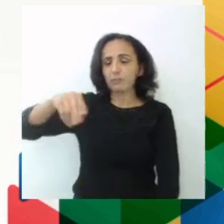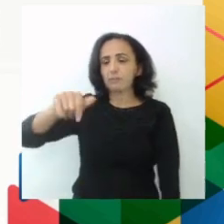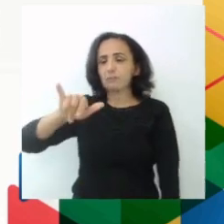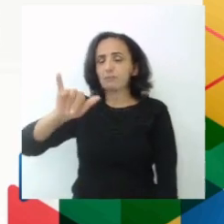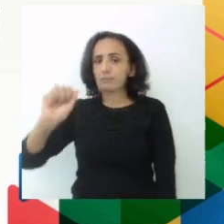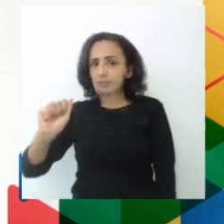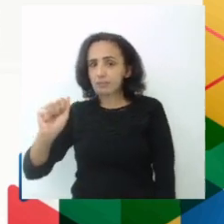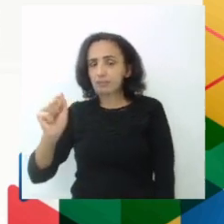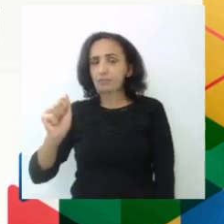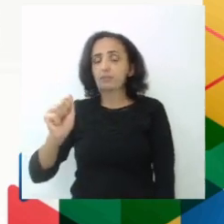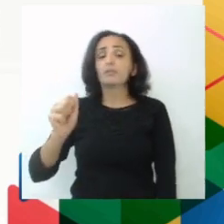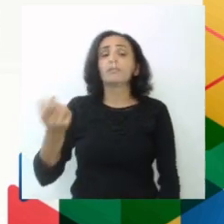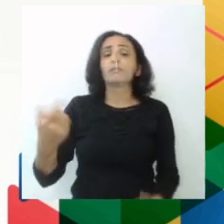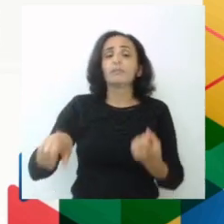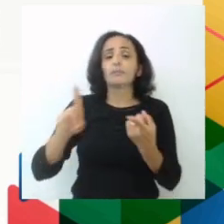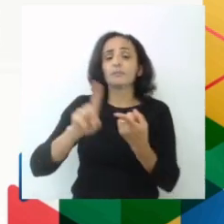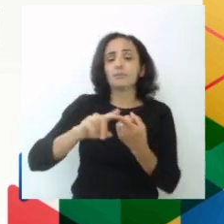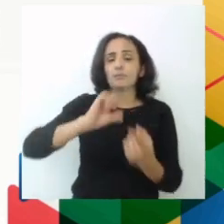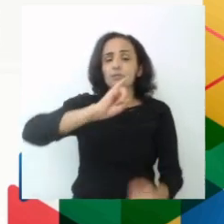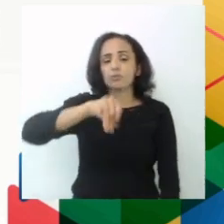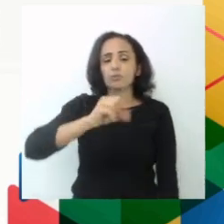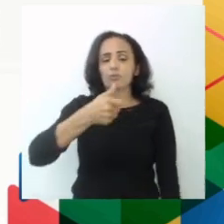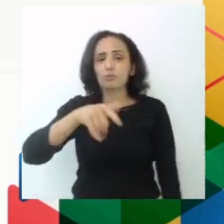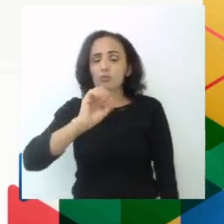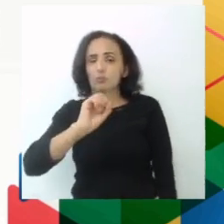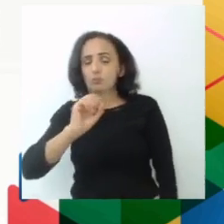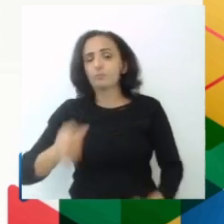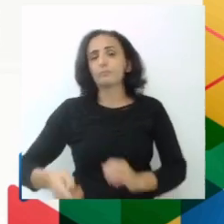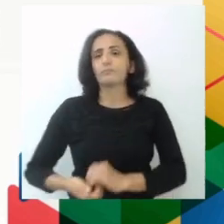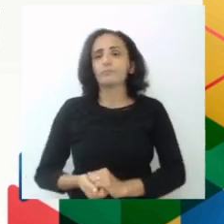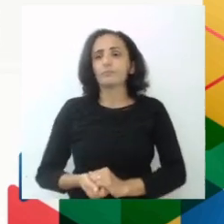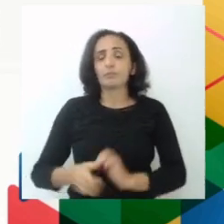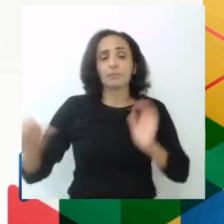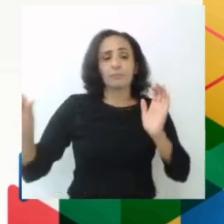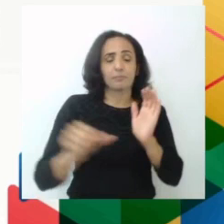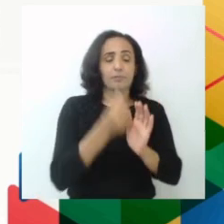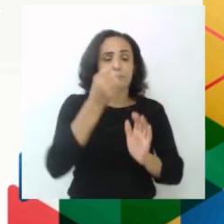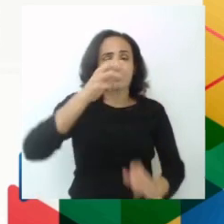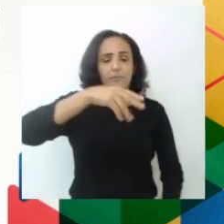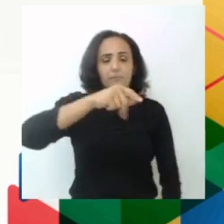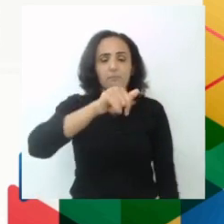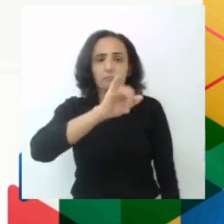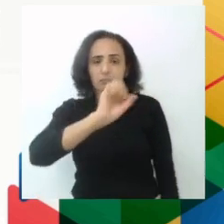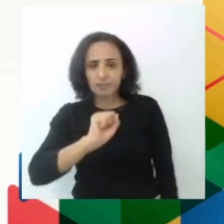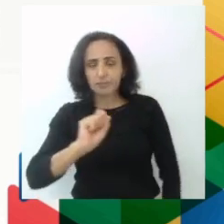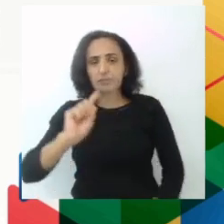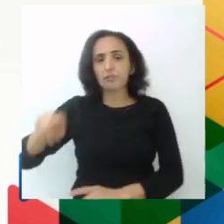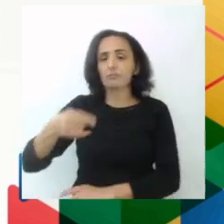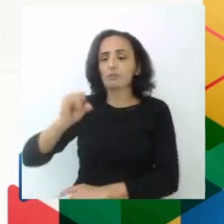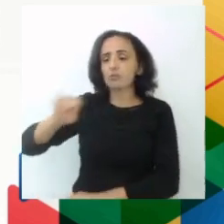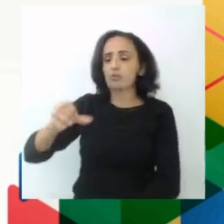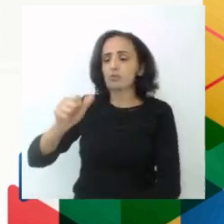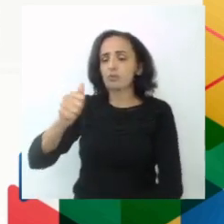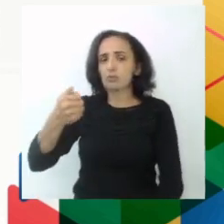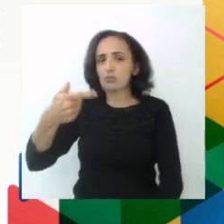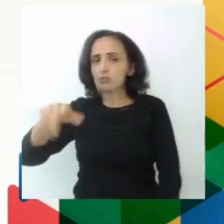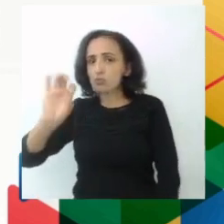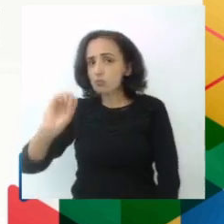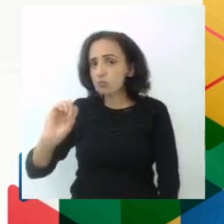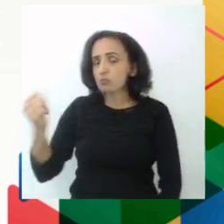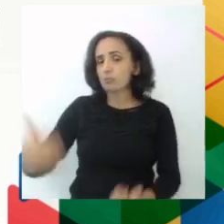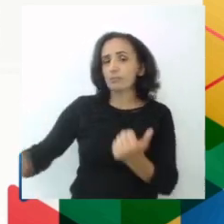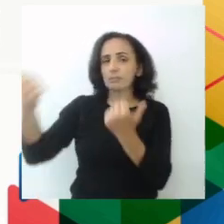João. Maria foi escolhida primeiro, então ela será a representante, e João foi escolhido depois, será